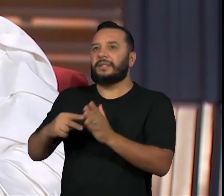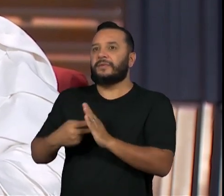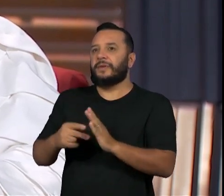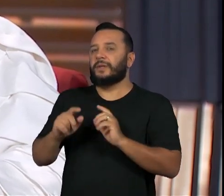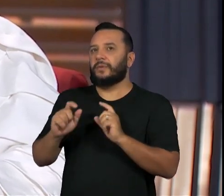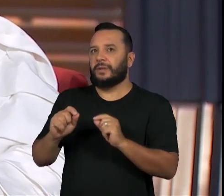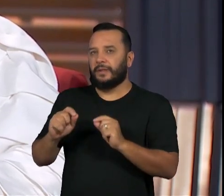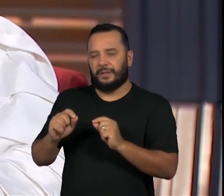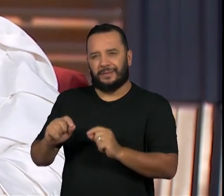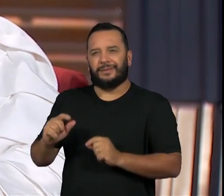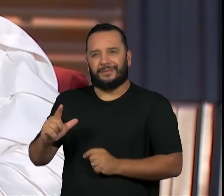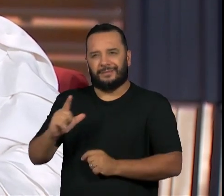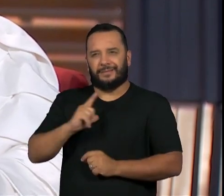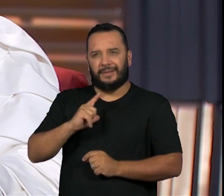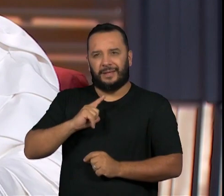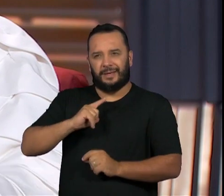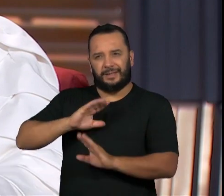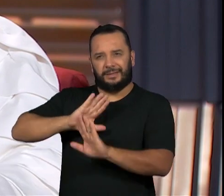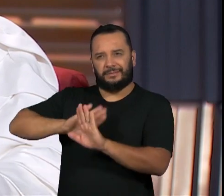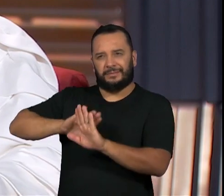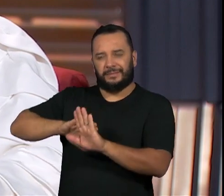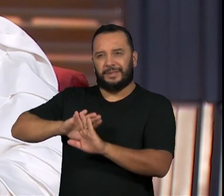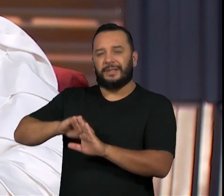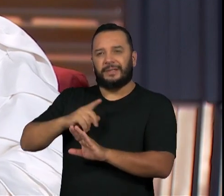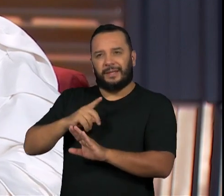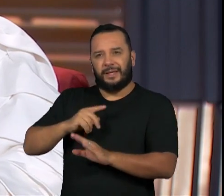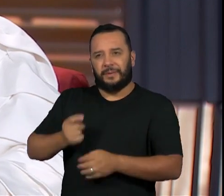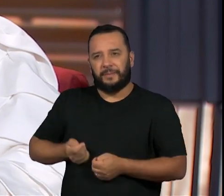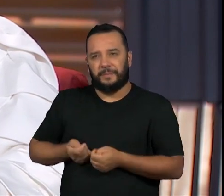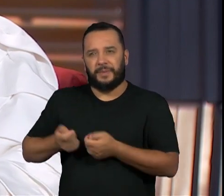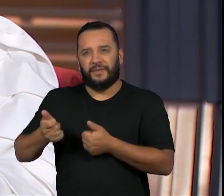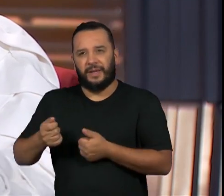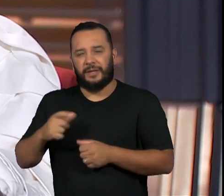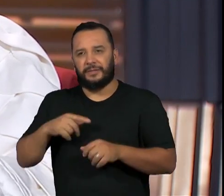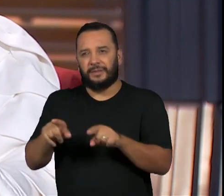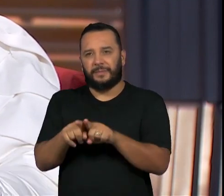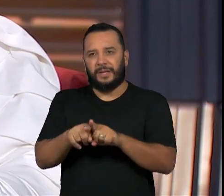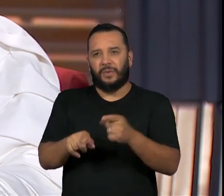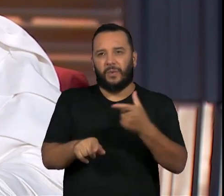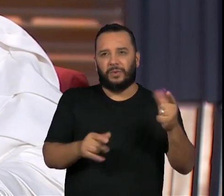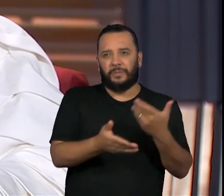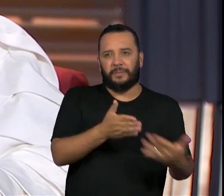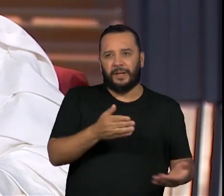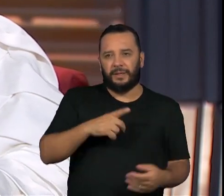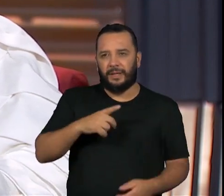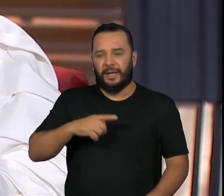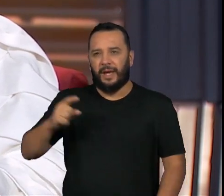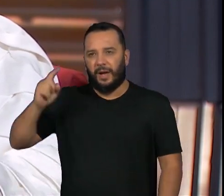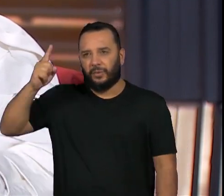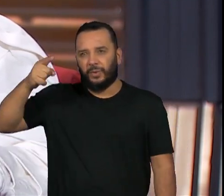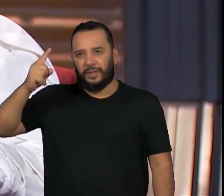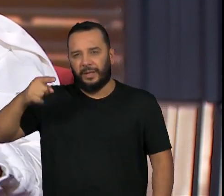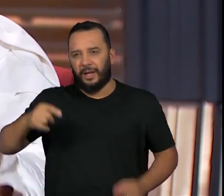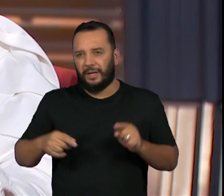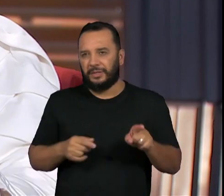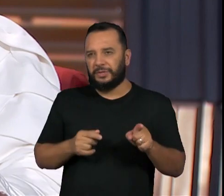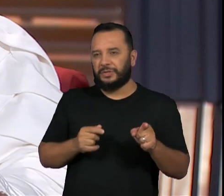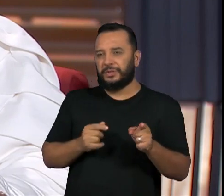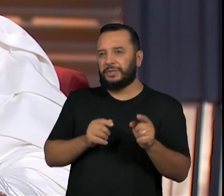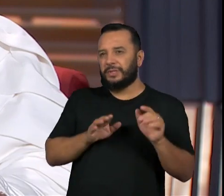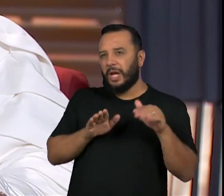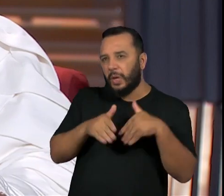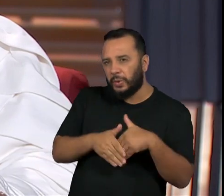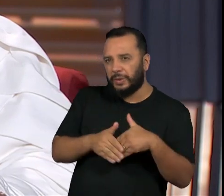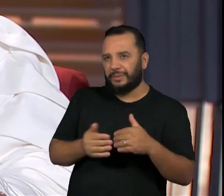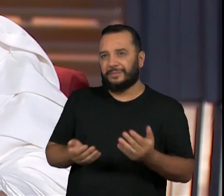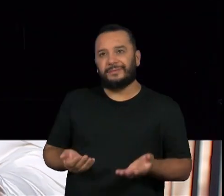sistemas simbólicos que determina privilégios e desvantagens, né? Autoridade, subalternidade e essa produção